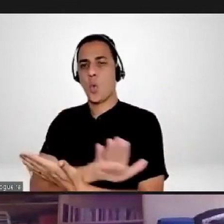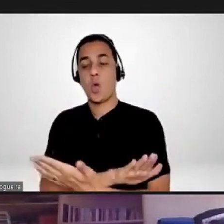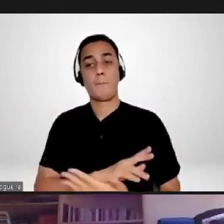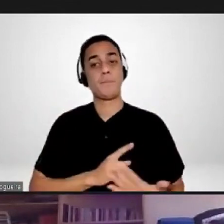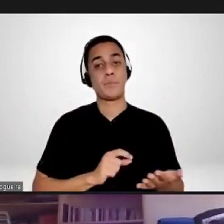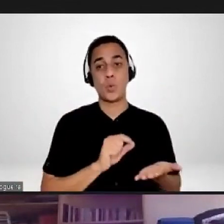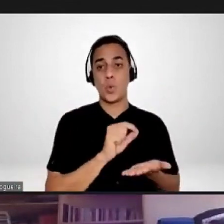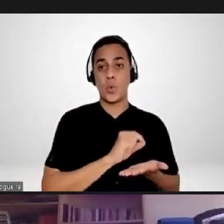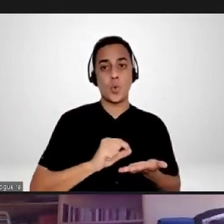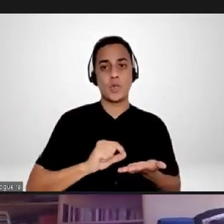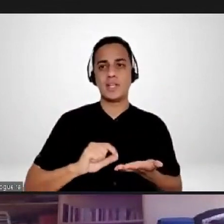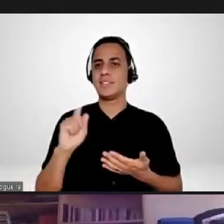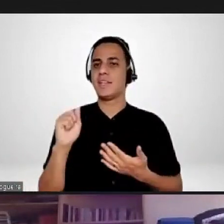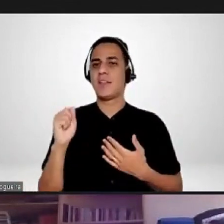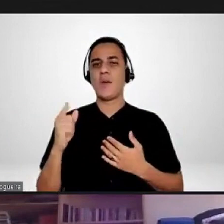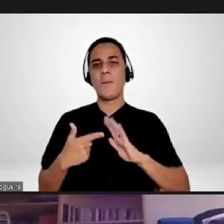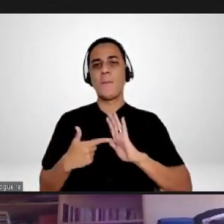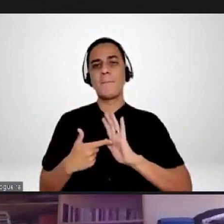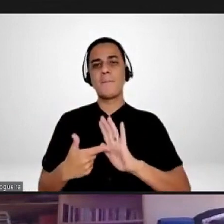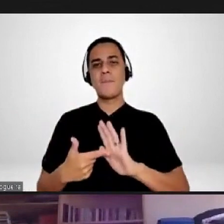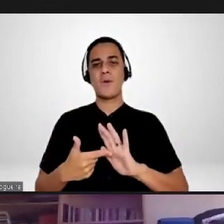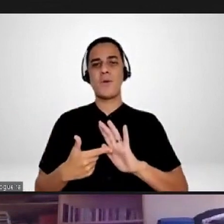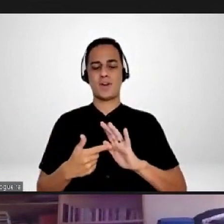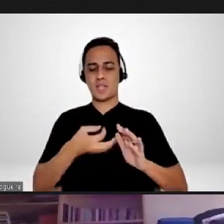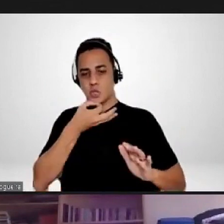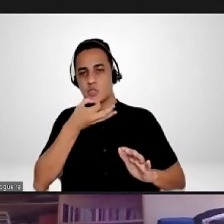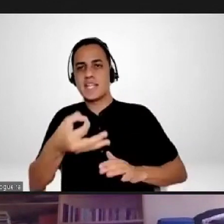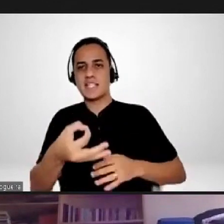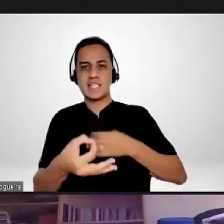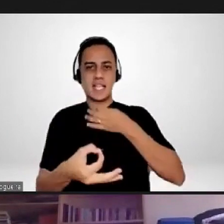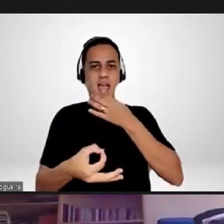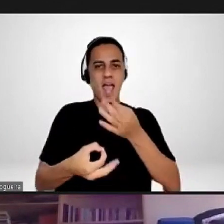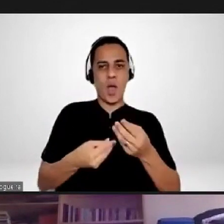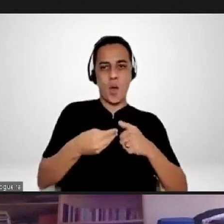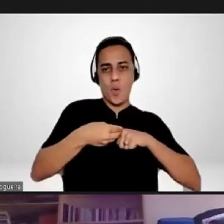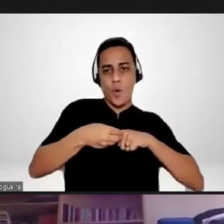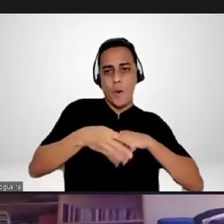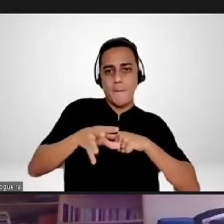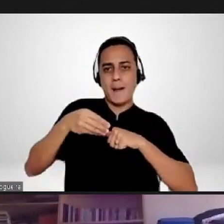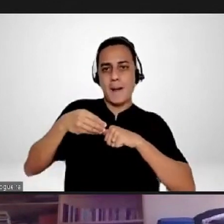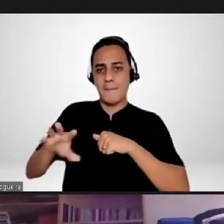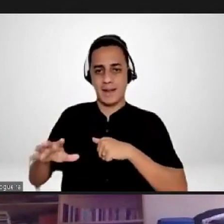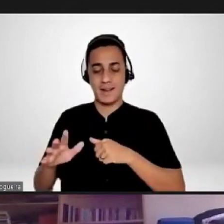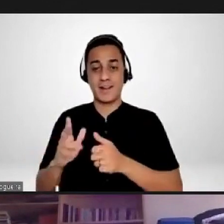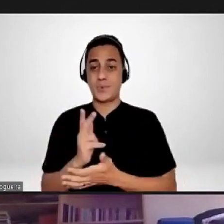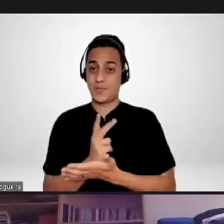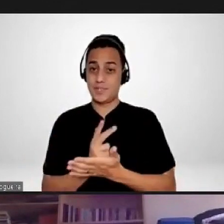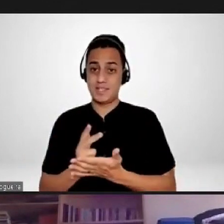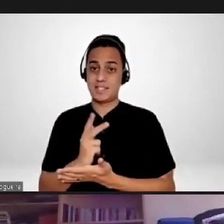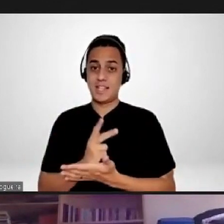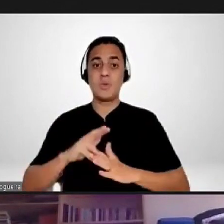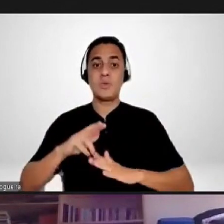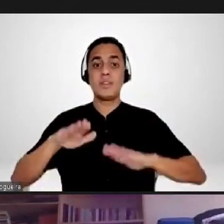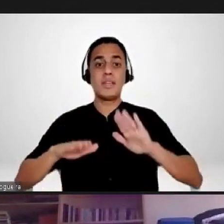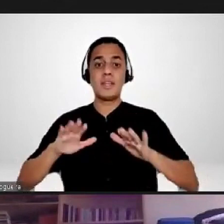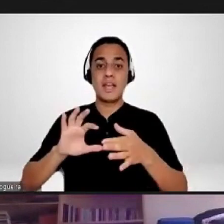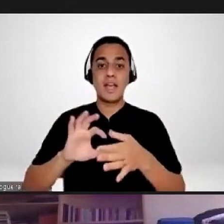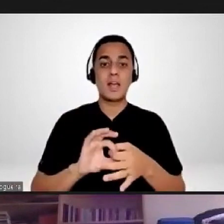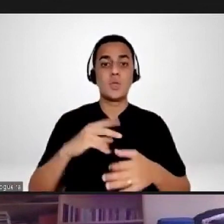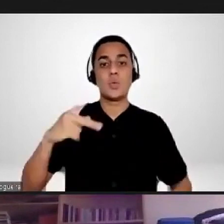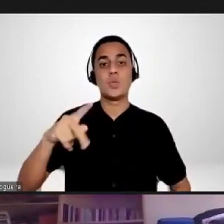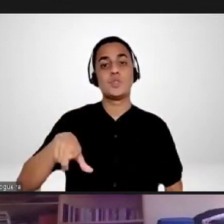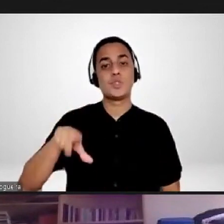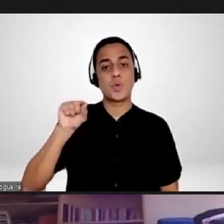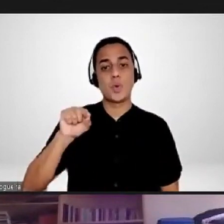trazer o gesto, né? Ele vai sugerir. Então, muitas vezes, o desenho se trata da escolha do que você faz e do que você